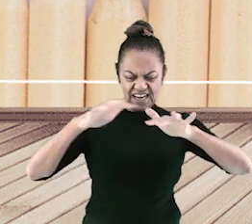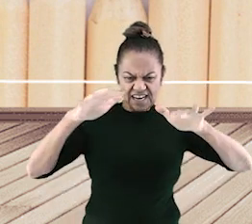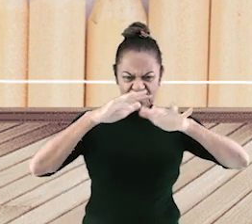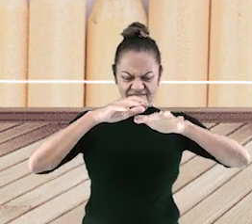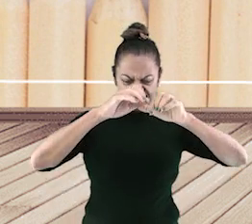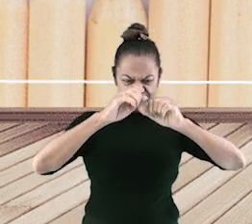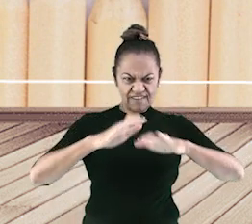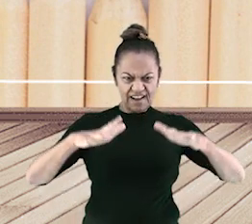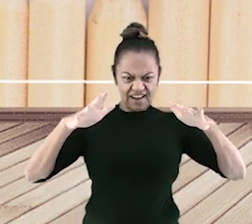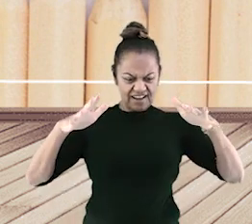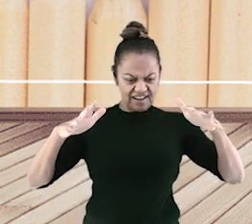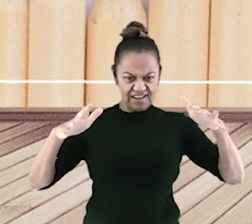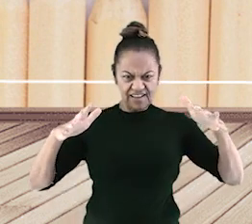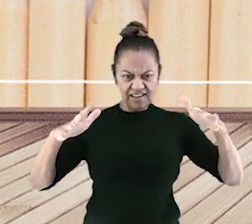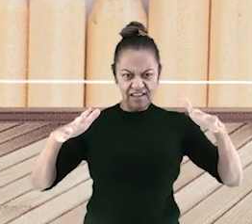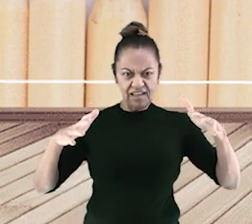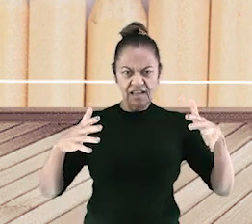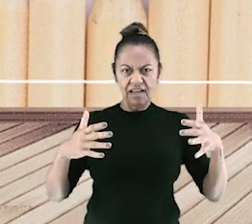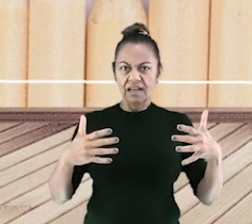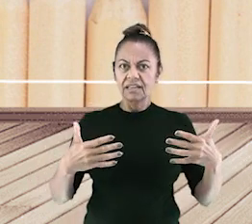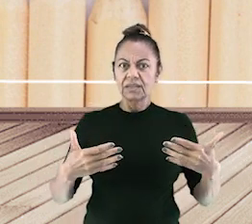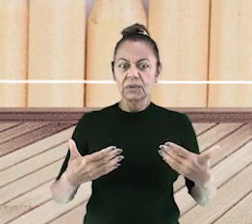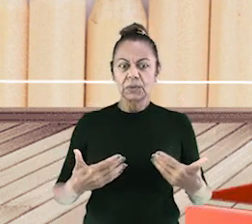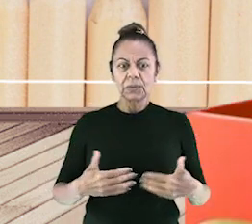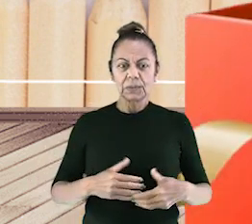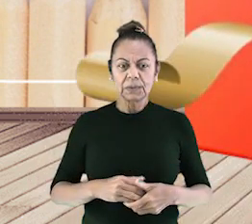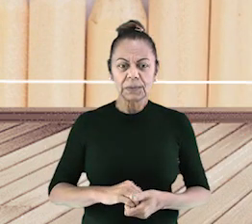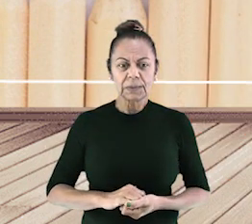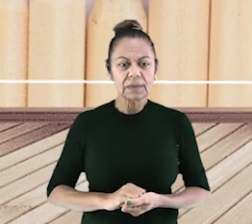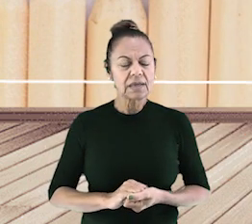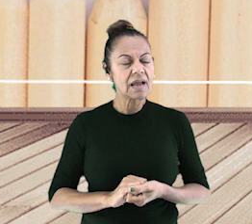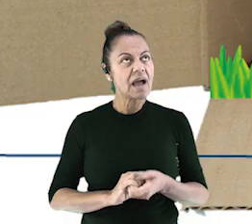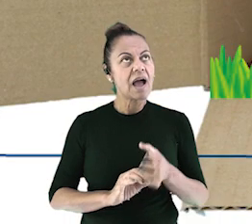1, 2, 3, tcharam!